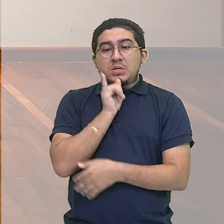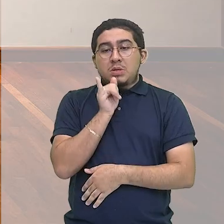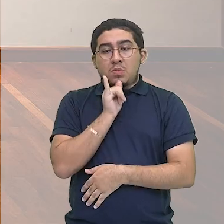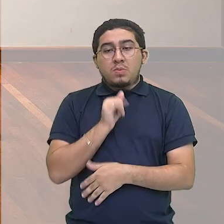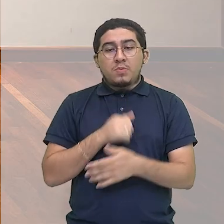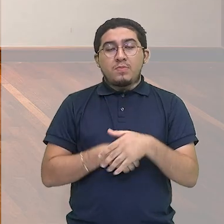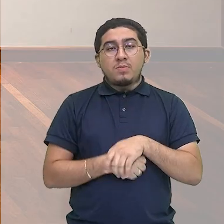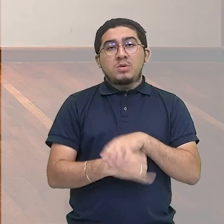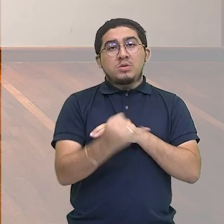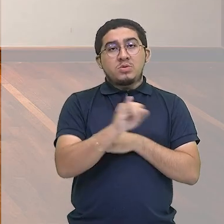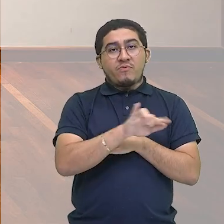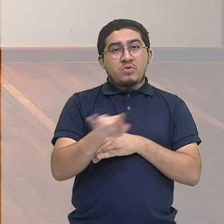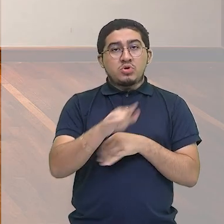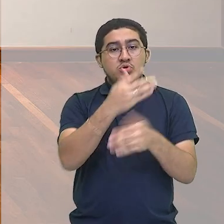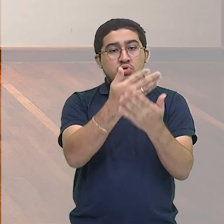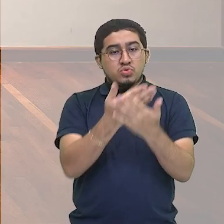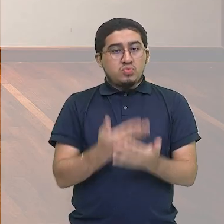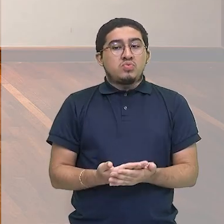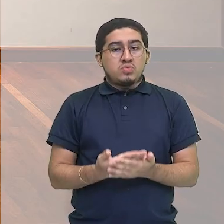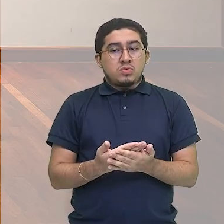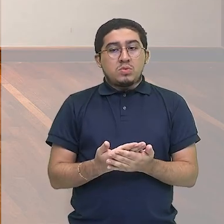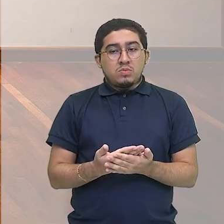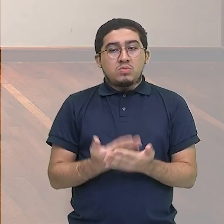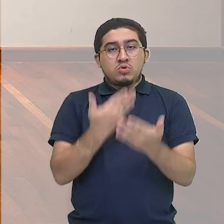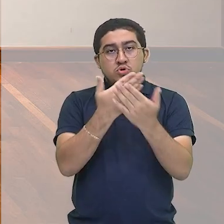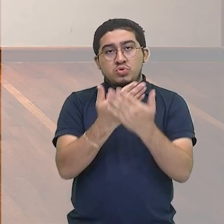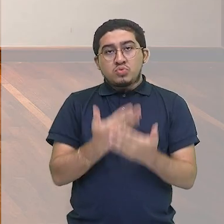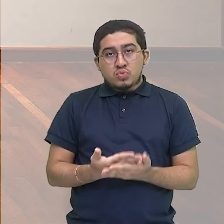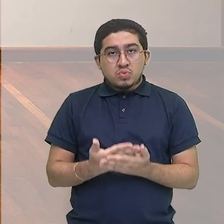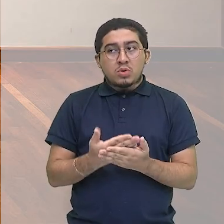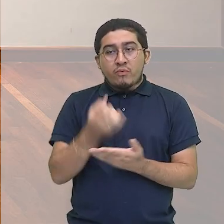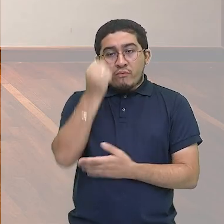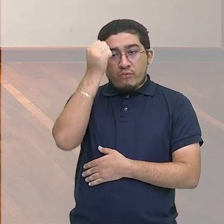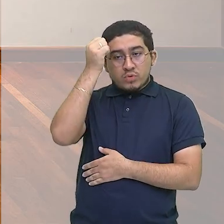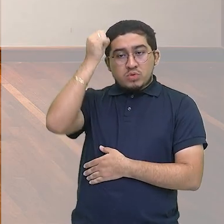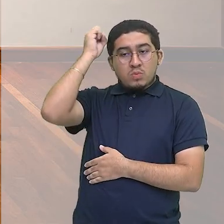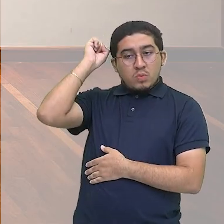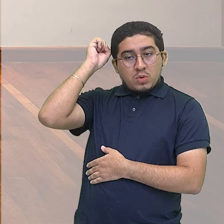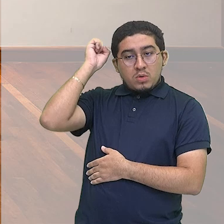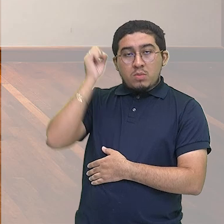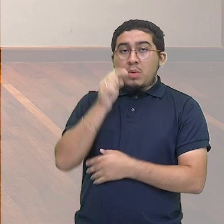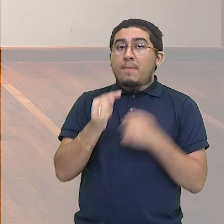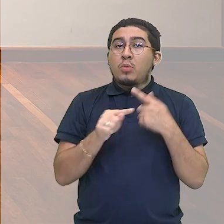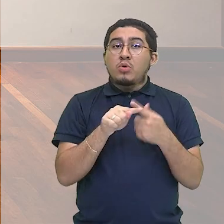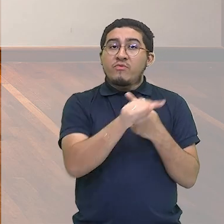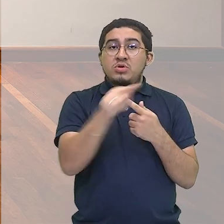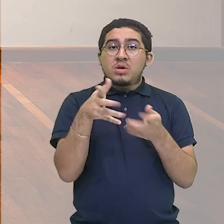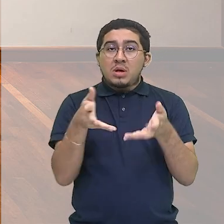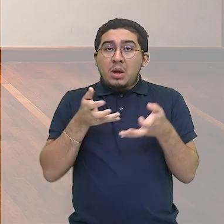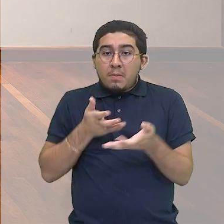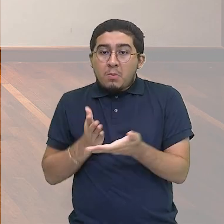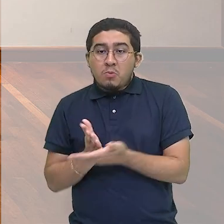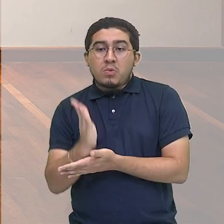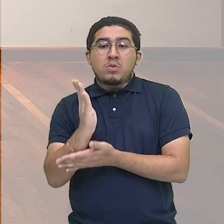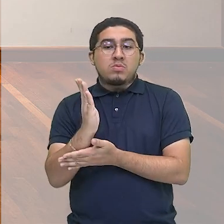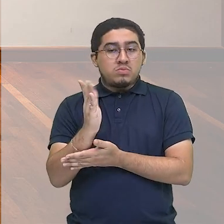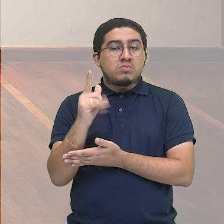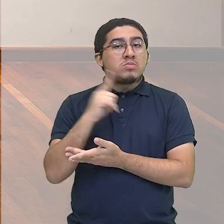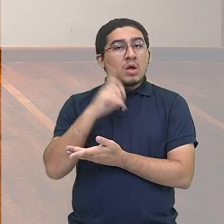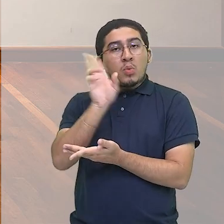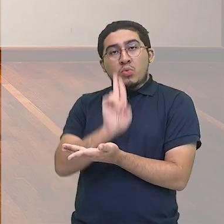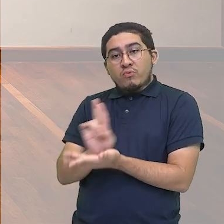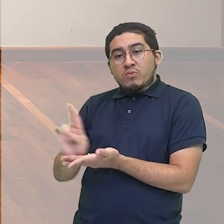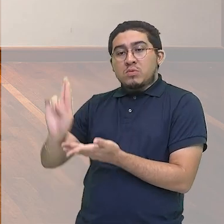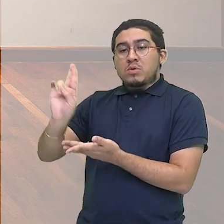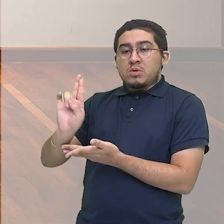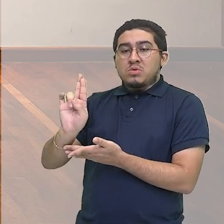você estuda no vestibular, você estuda para passar no vestibular, para cursar um curso superior, né, para atingir